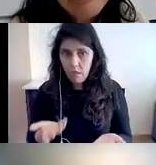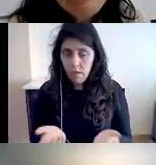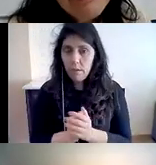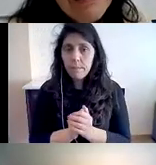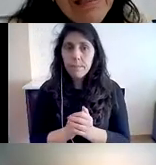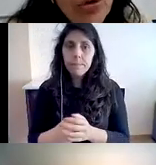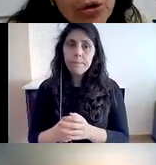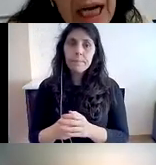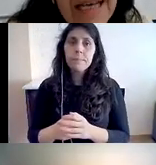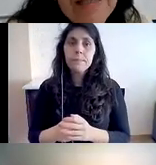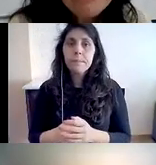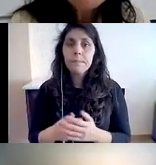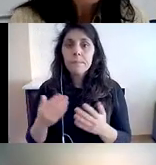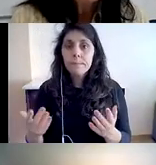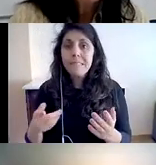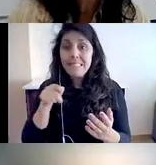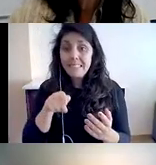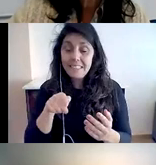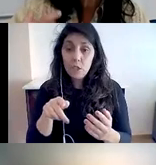institucional, nos trazem